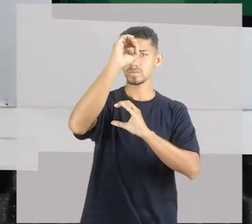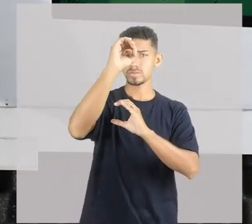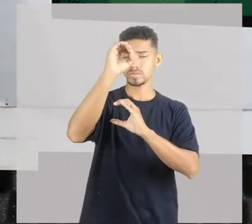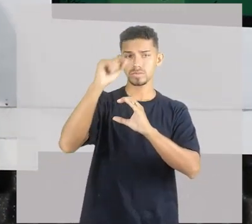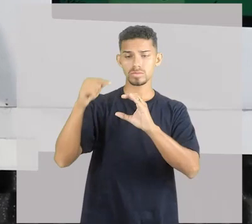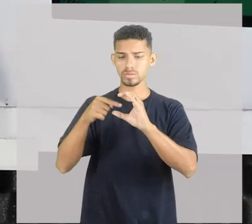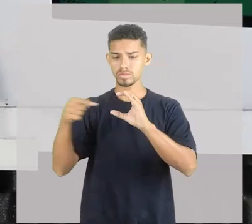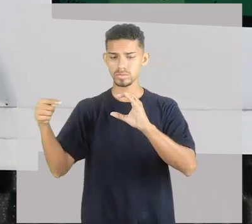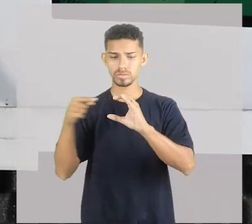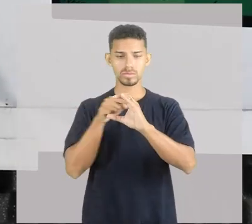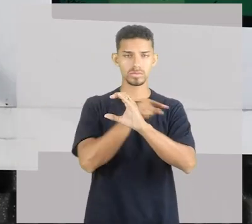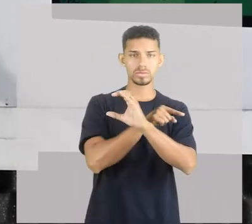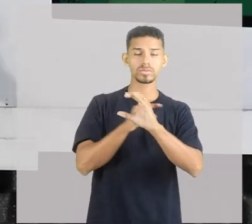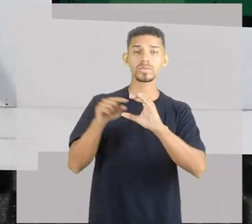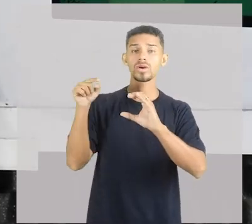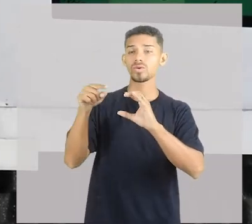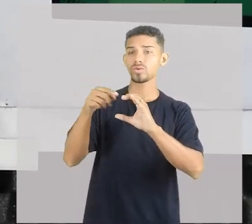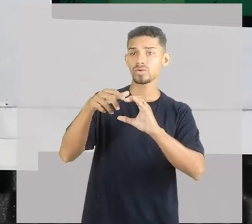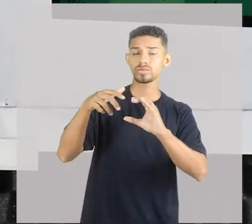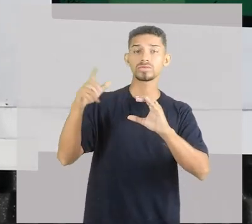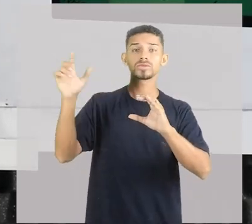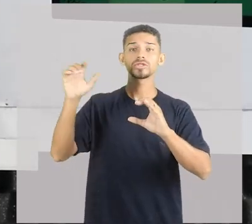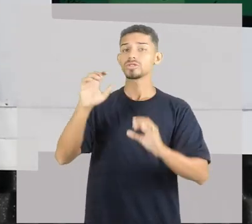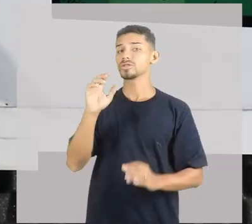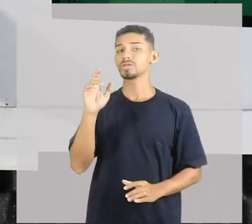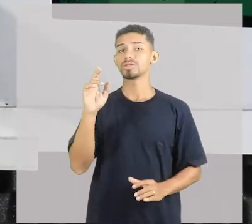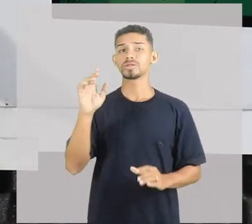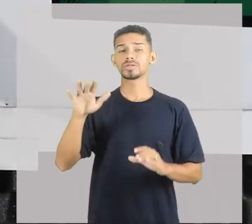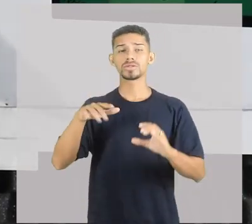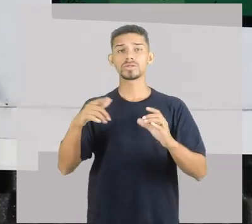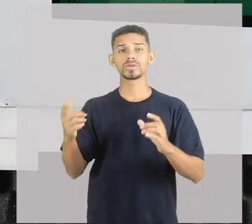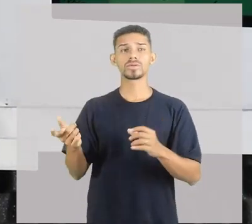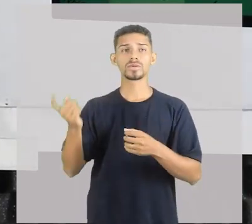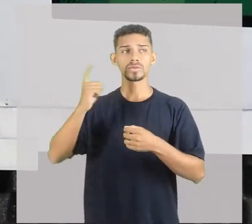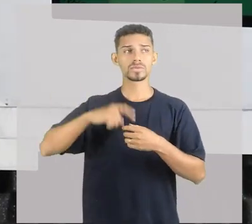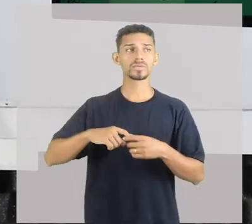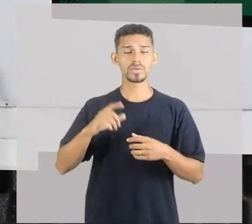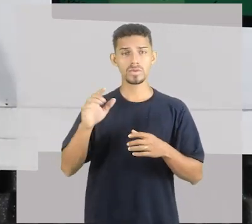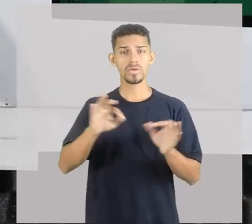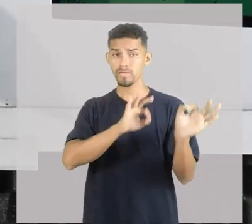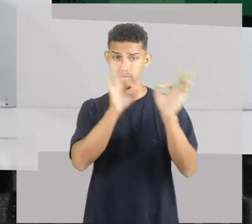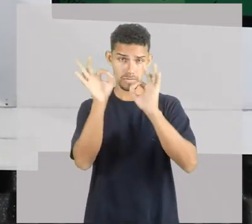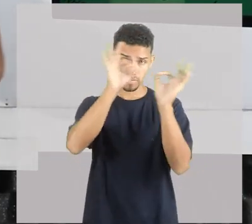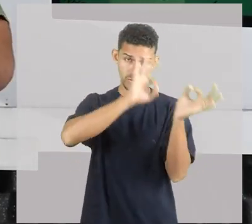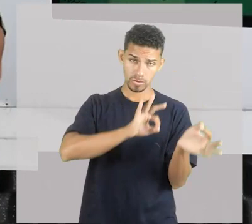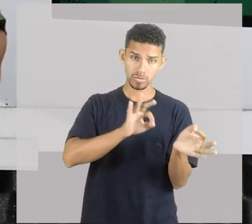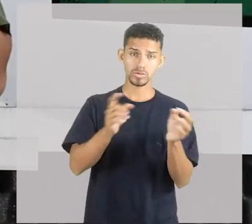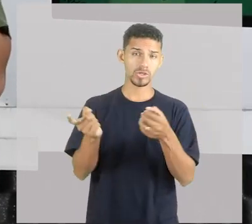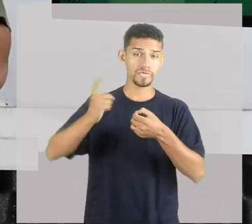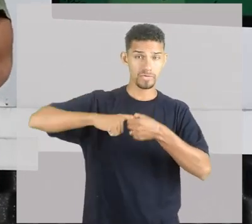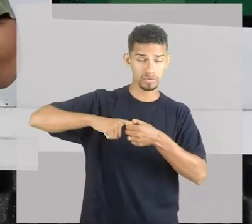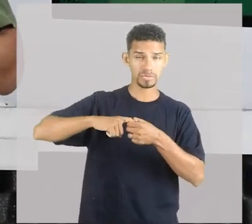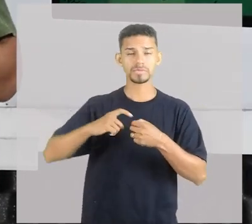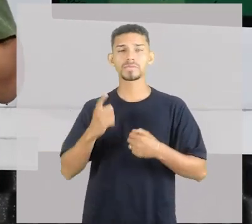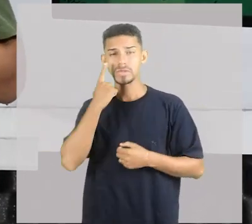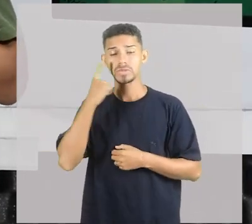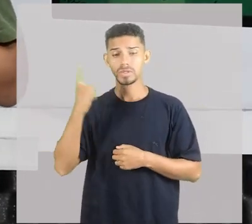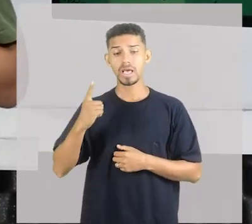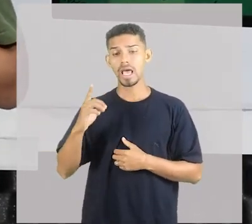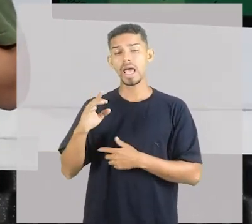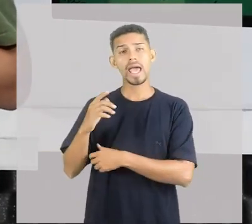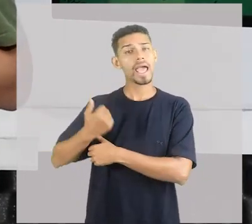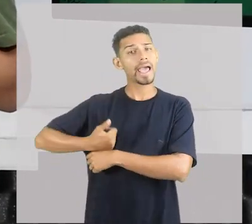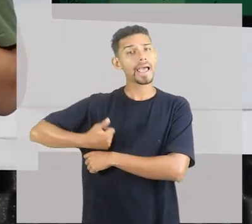de extremidade. Aquele carbono do aldeído, volta o vídeo um pouquinho, se tu quer olhar o aldeído de novo, ele é